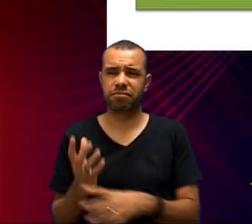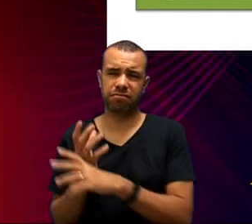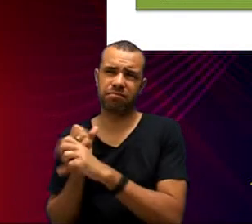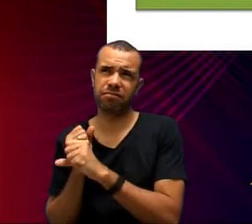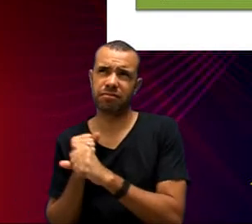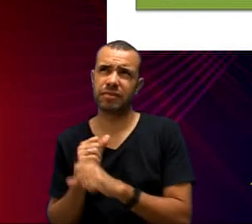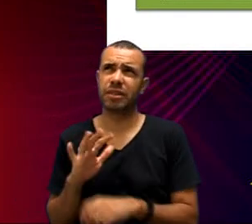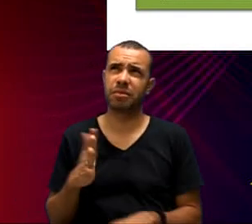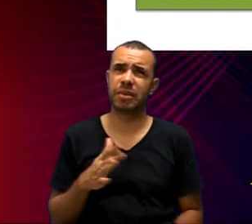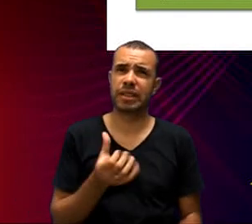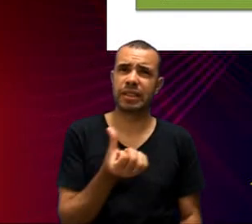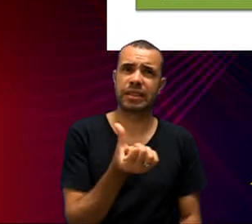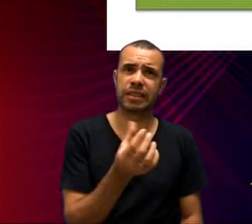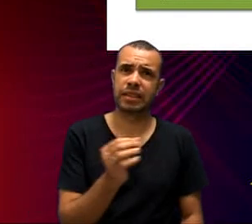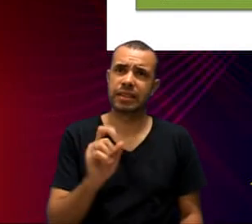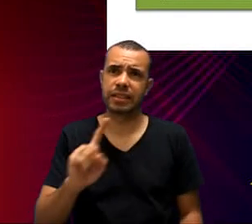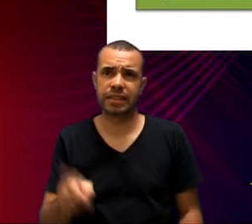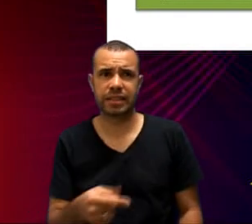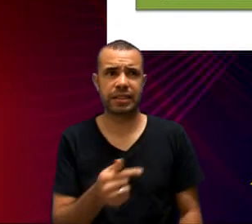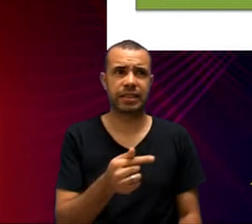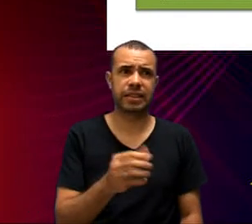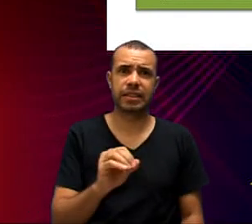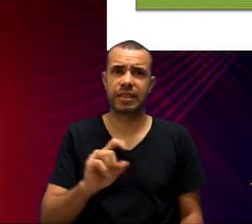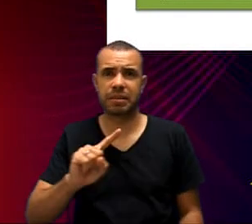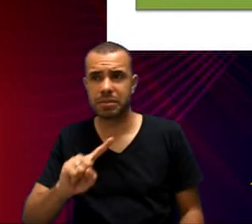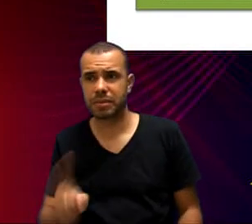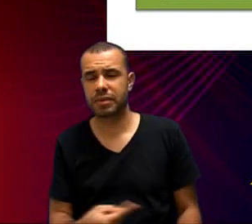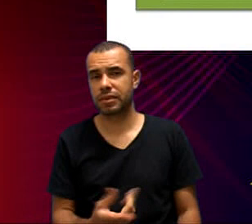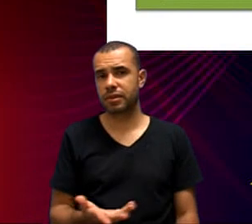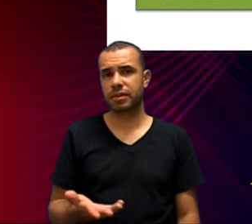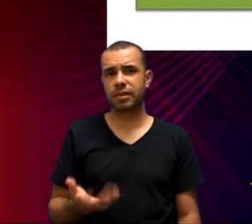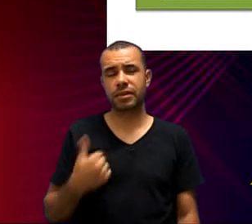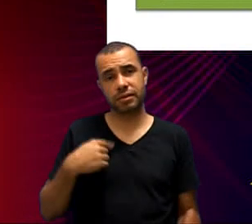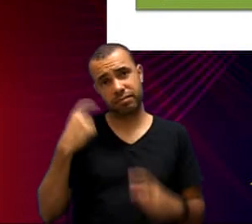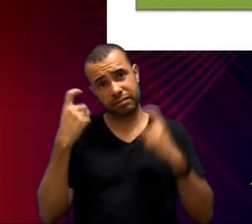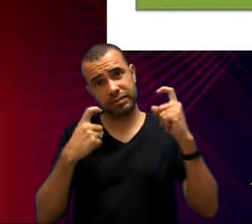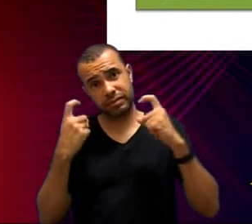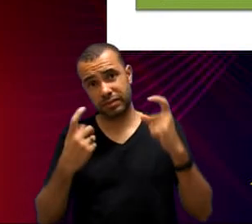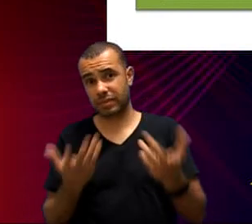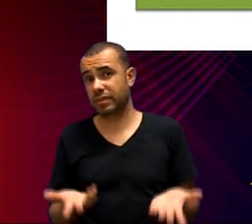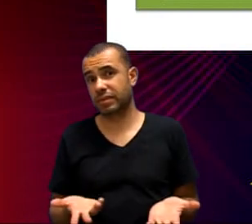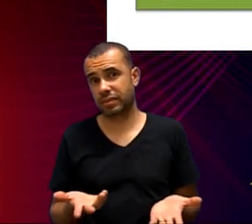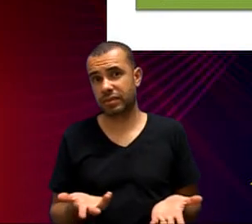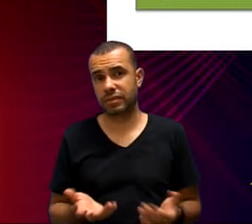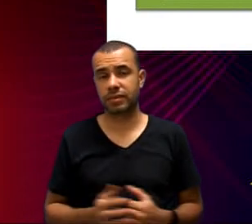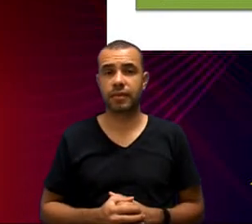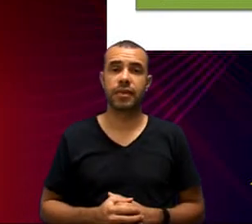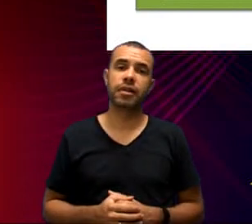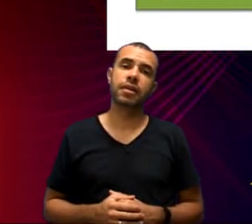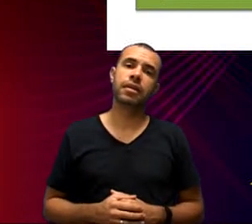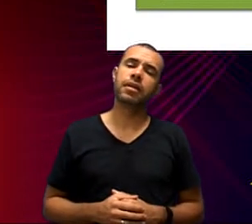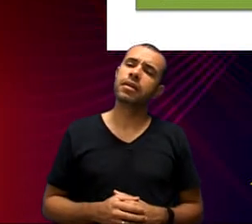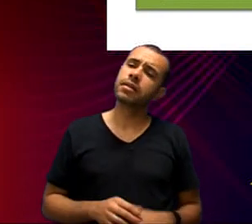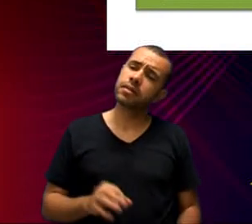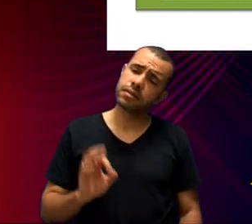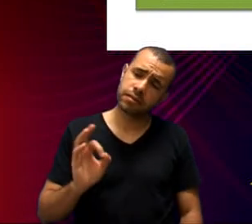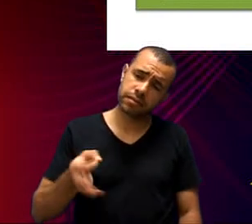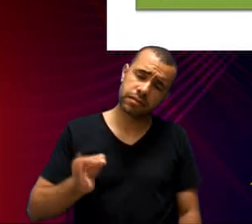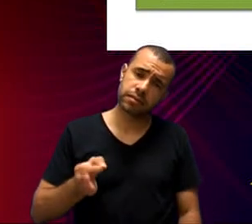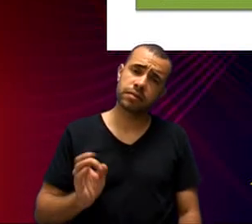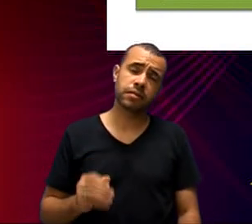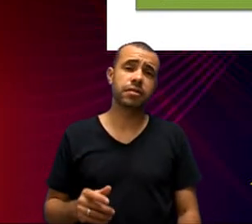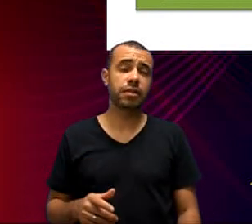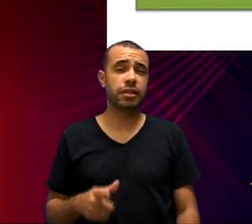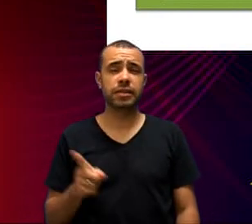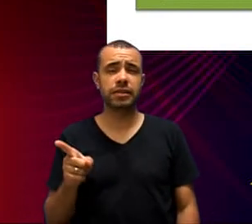de 60, 70 milhões de reais. Essa é a minha preocupação. Perfeito, correto. E ainda, isso vem de encontro a mais